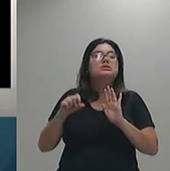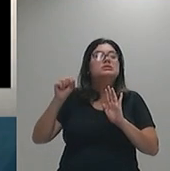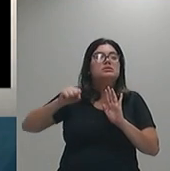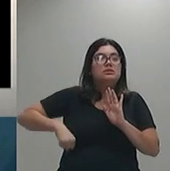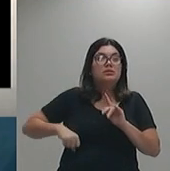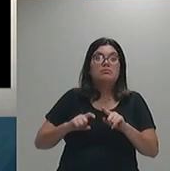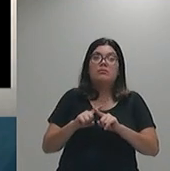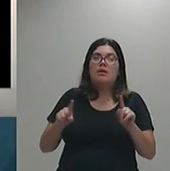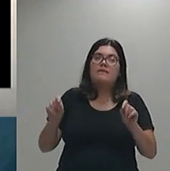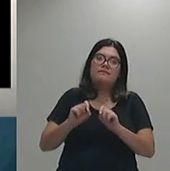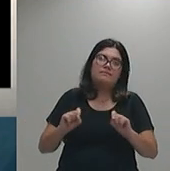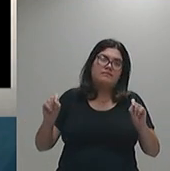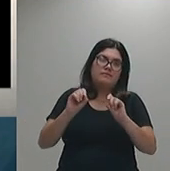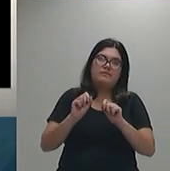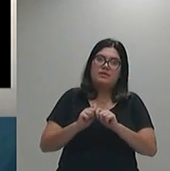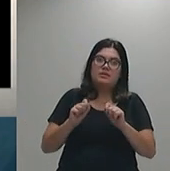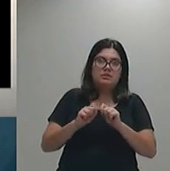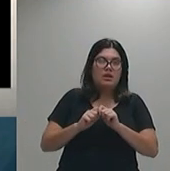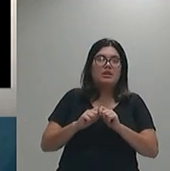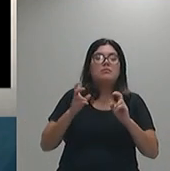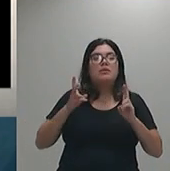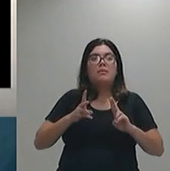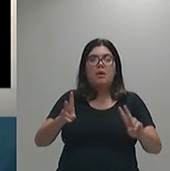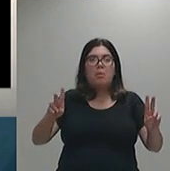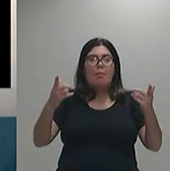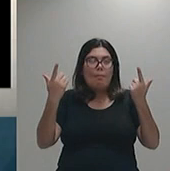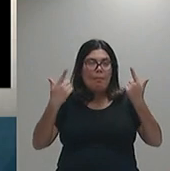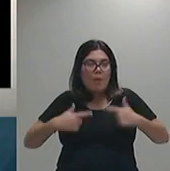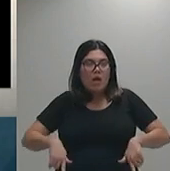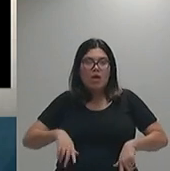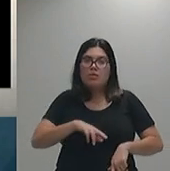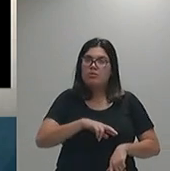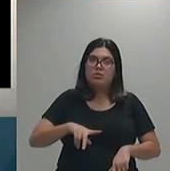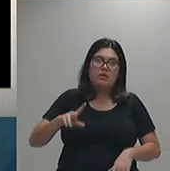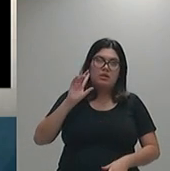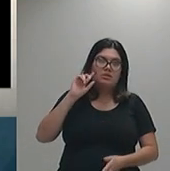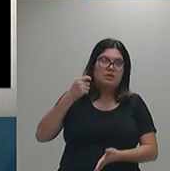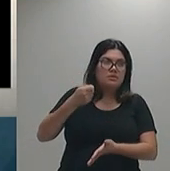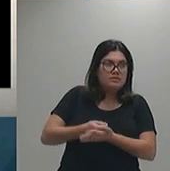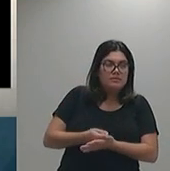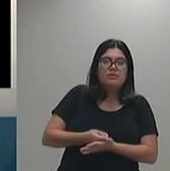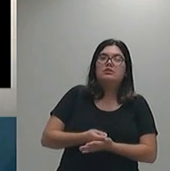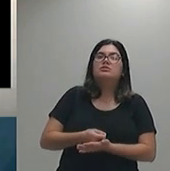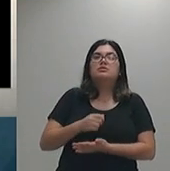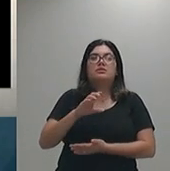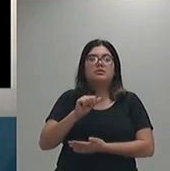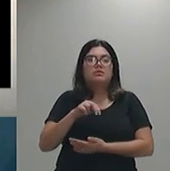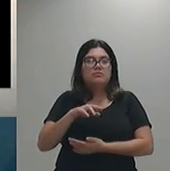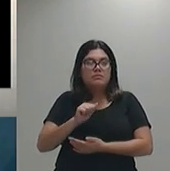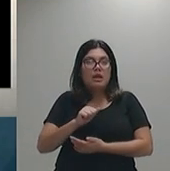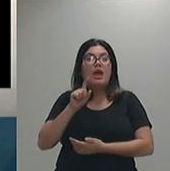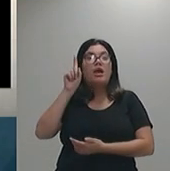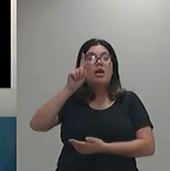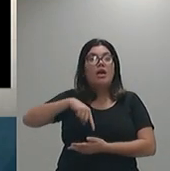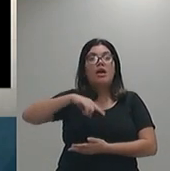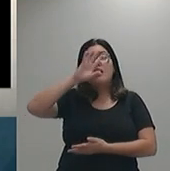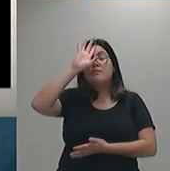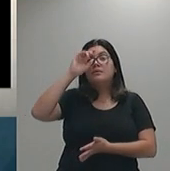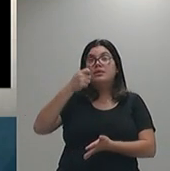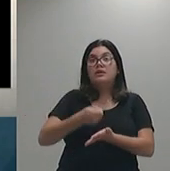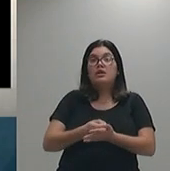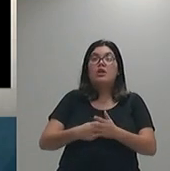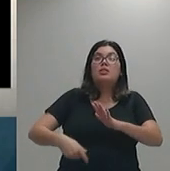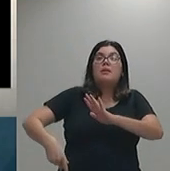por permanecer neutra não por uma decisão do presidente da cam como se disse aqui essa foi a decisão da própria